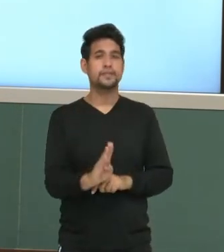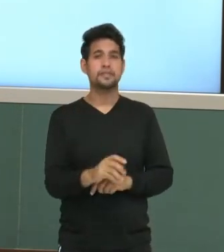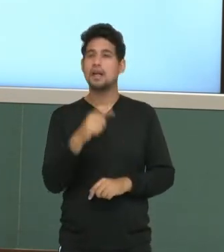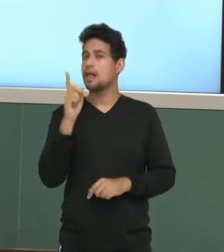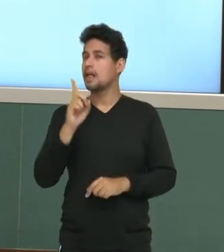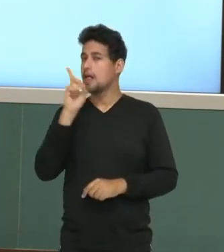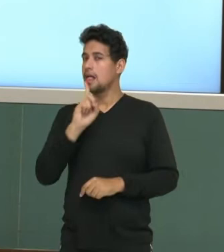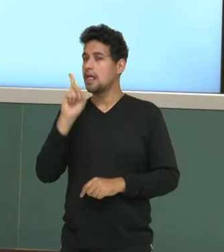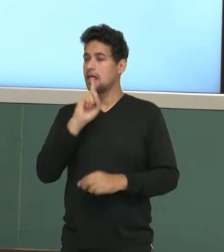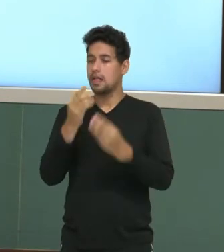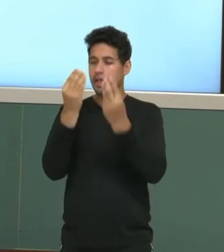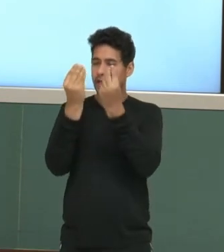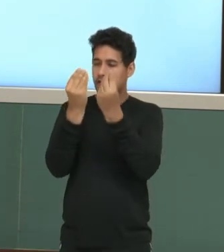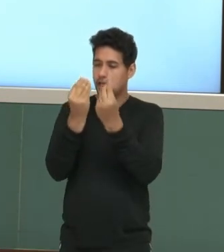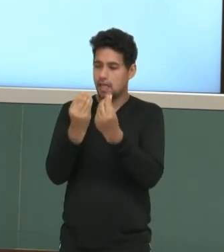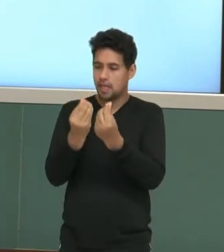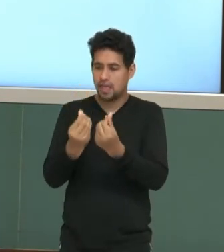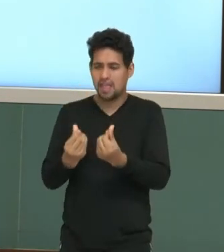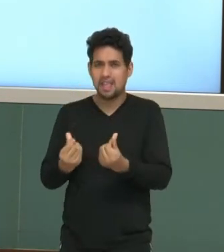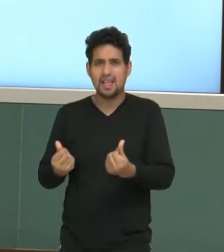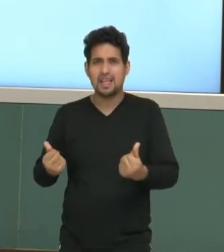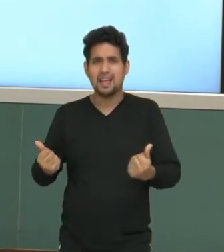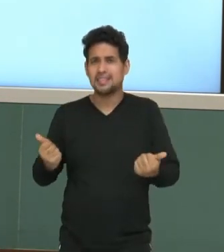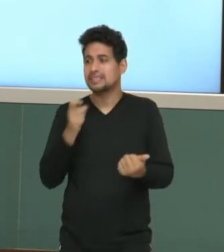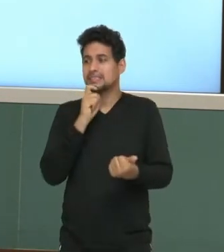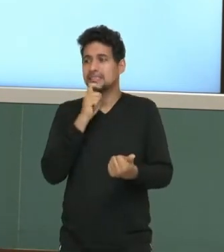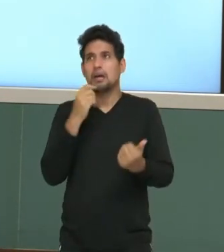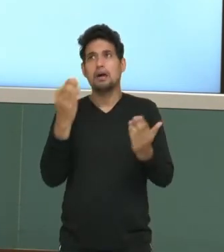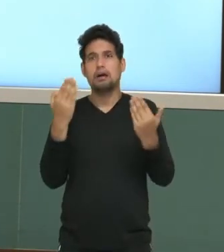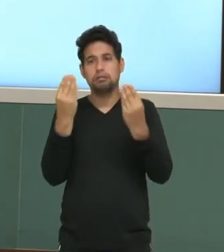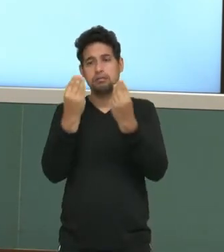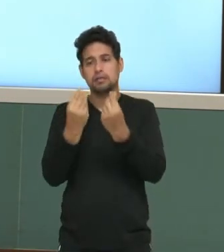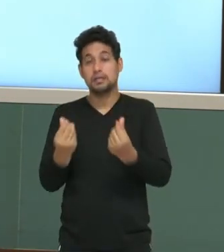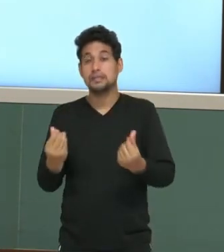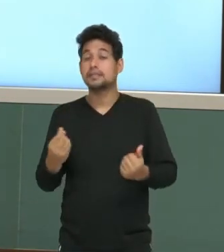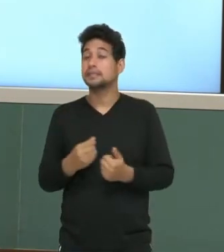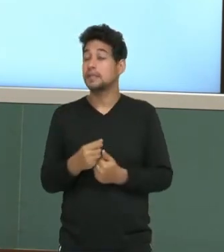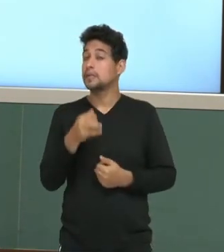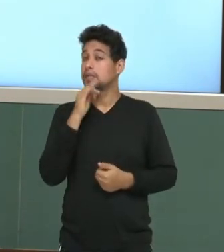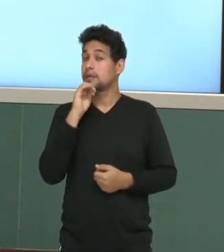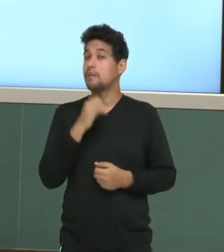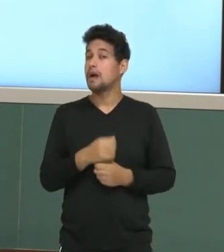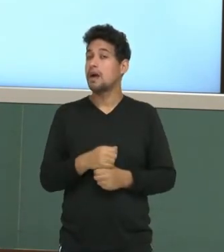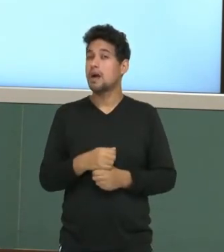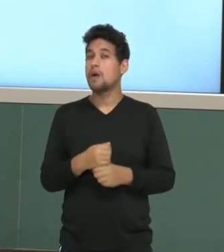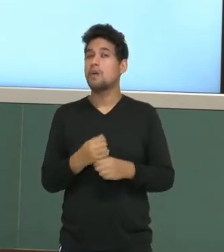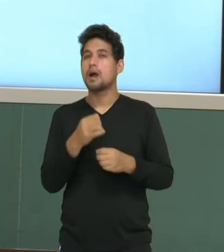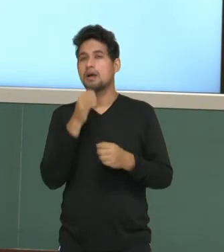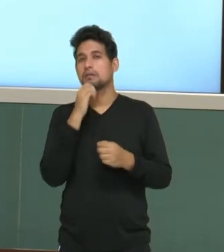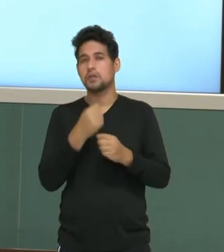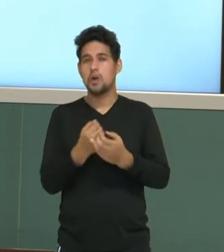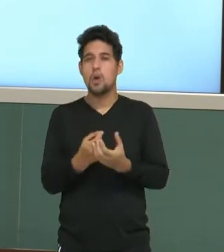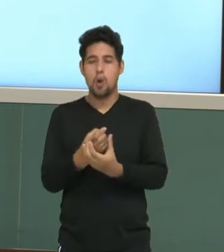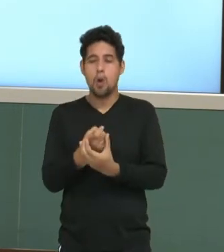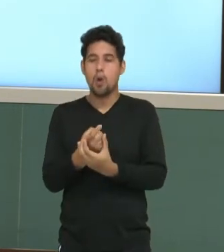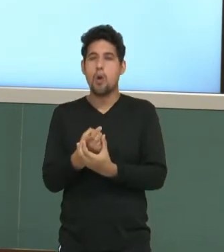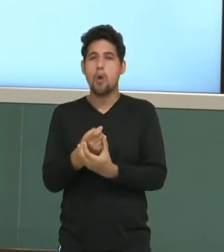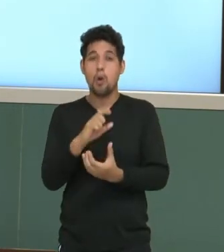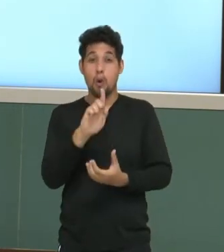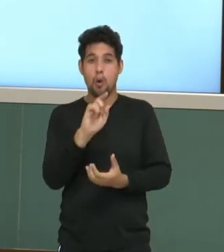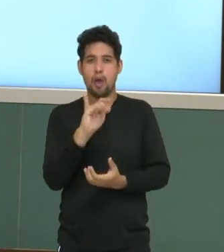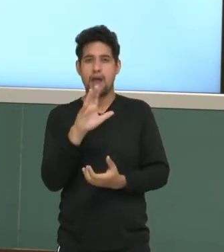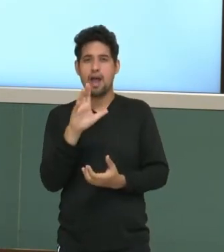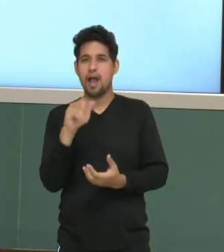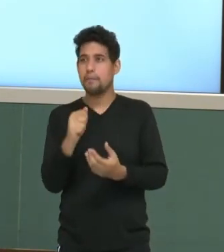derrete fora do congelador. Letra C. Uma goiaba cai da árvore e depois de algum tempo ela vai entrar